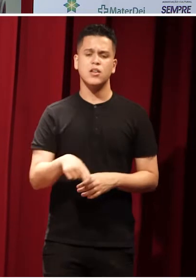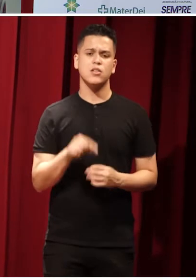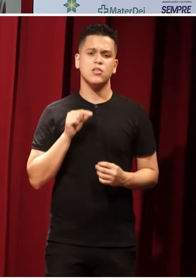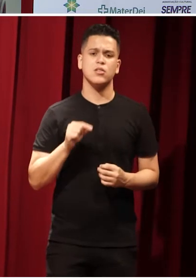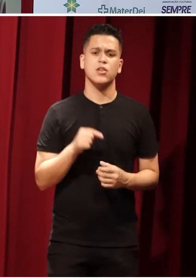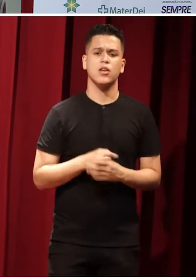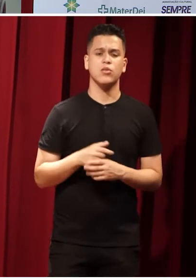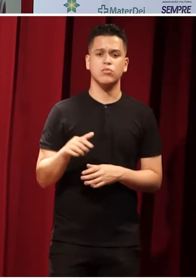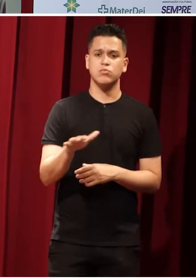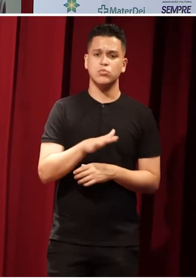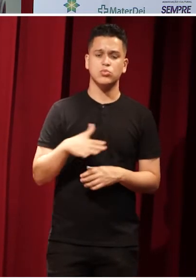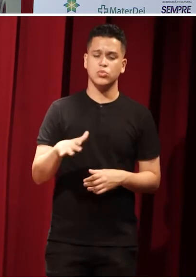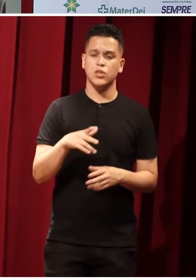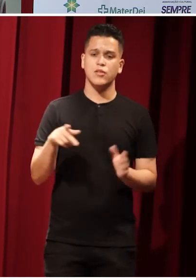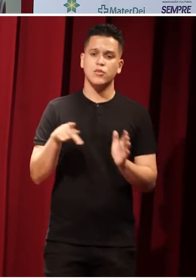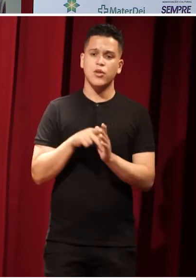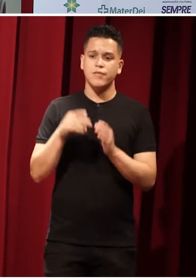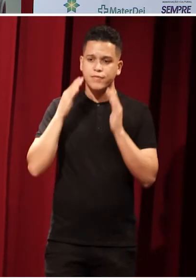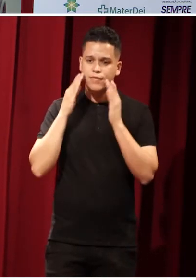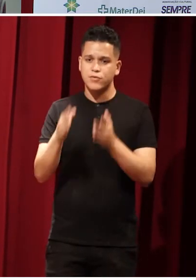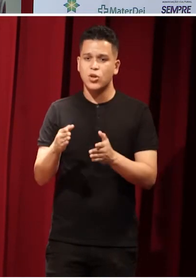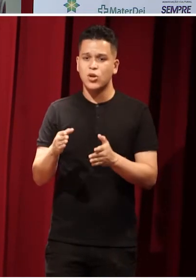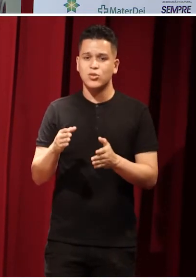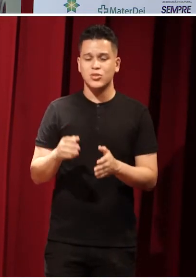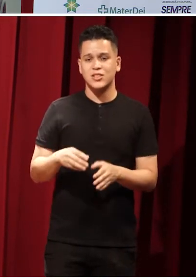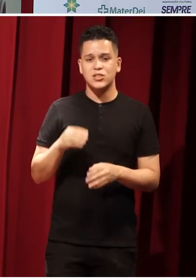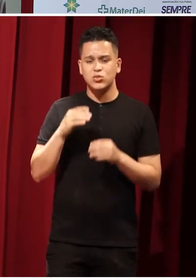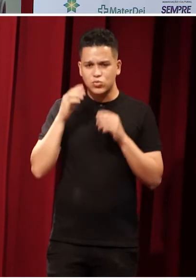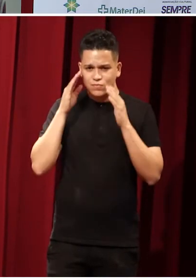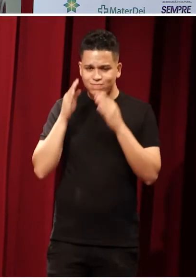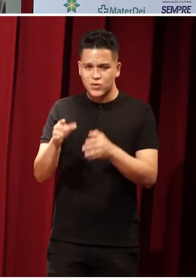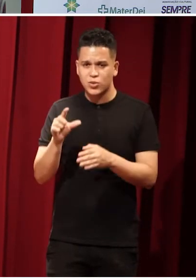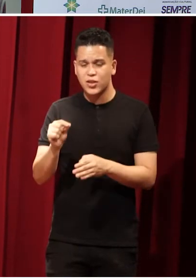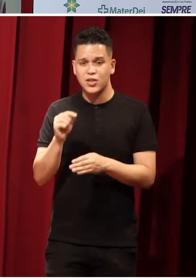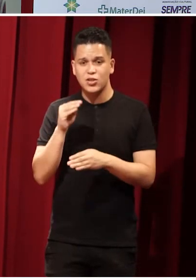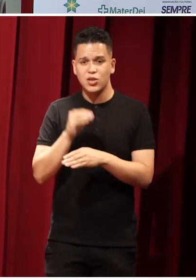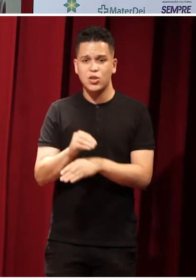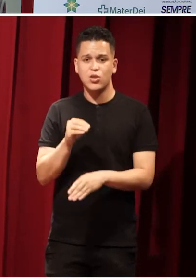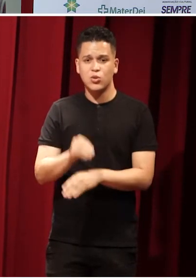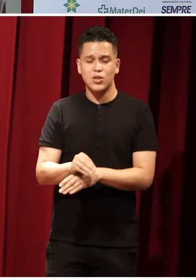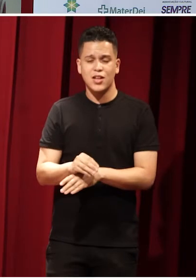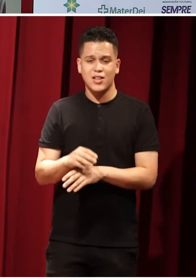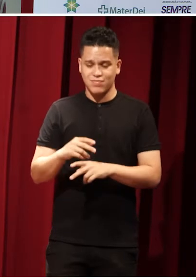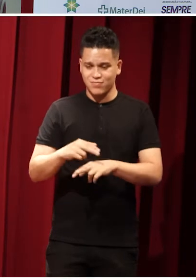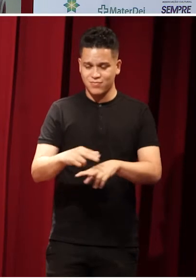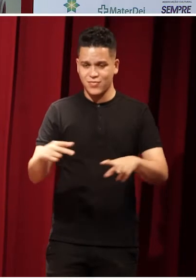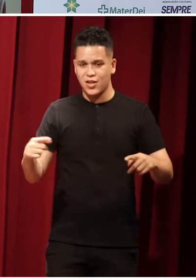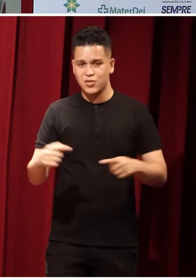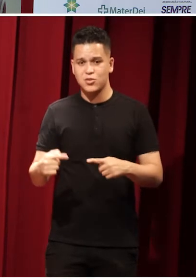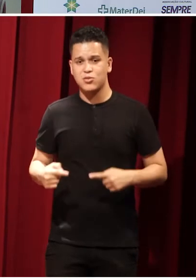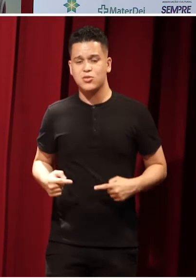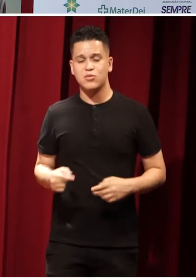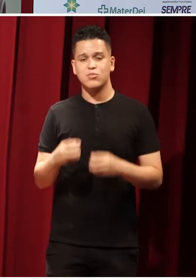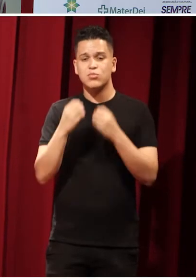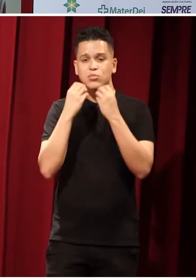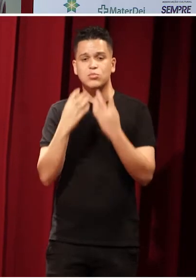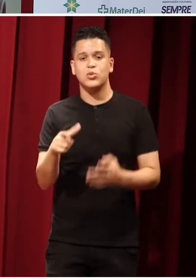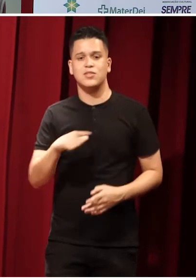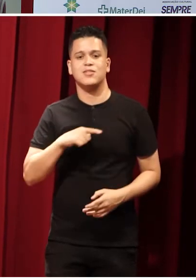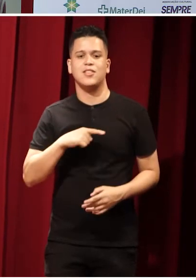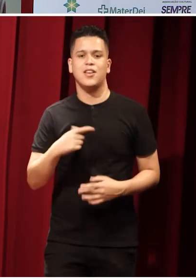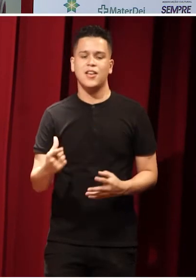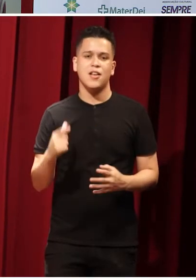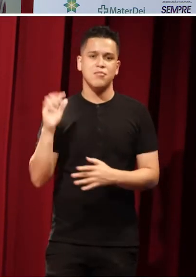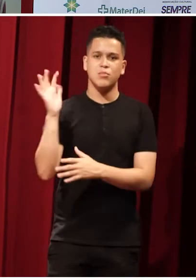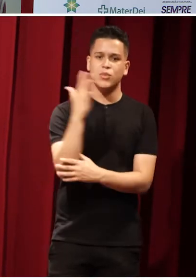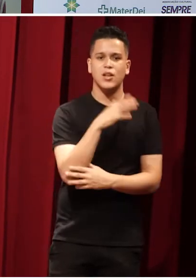lugar de industrialização da biodiversidade, de integração com a valorização da biodiversidade. Esse horizonte